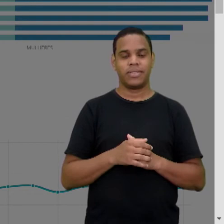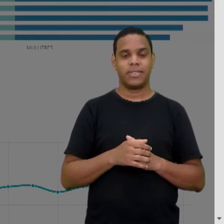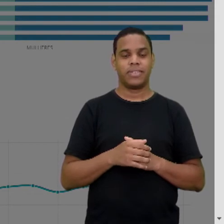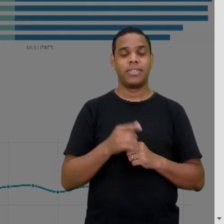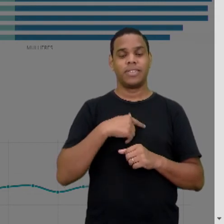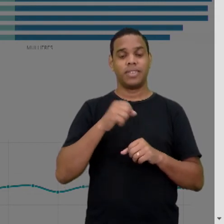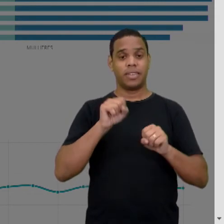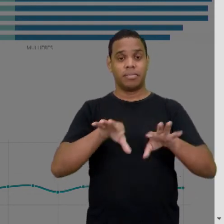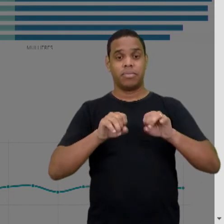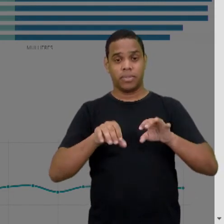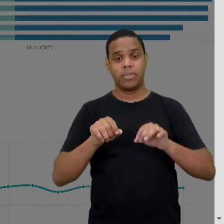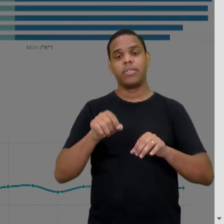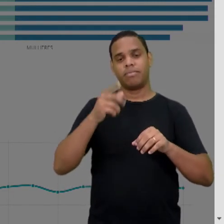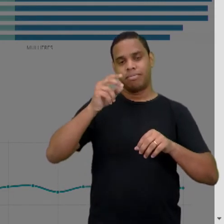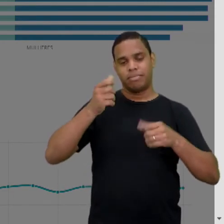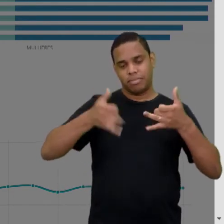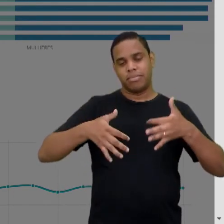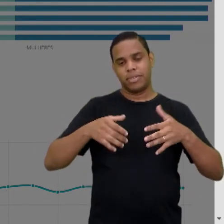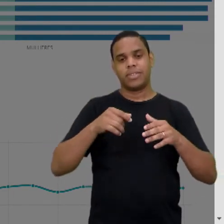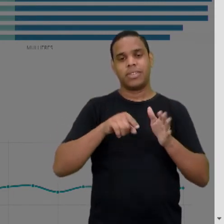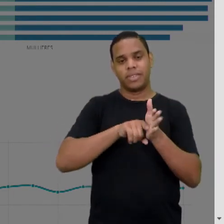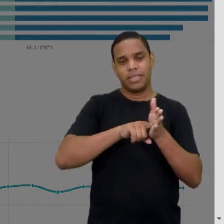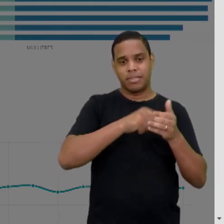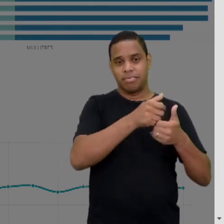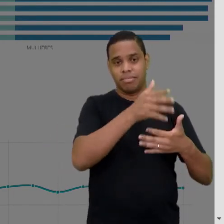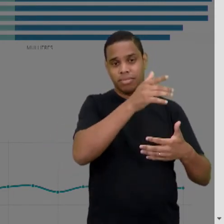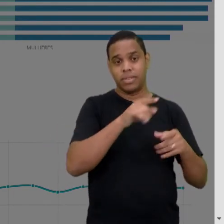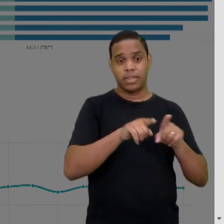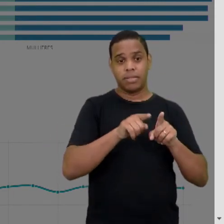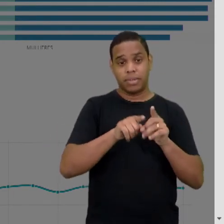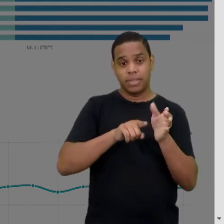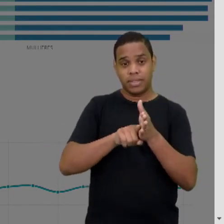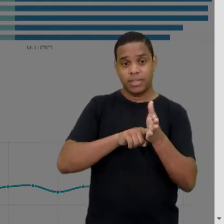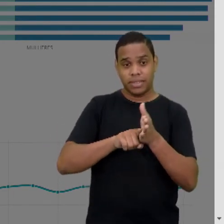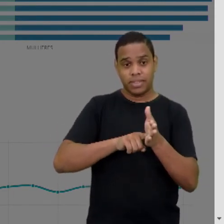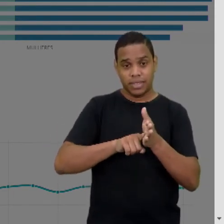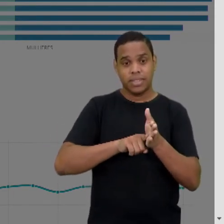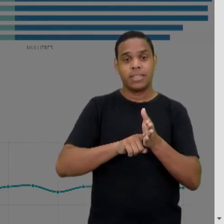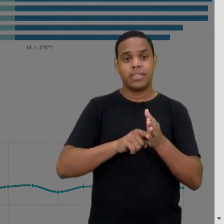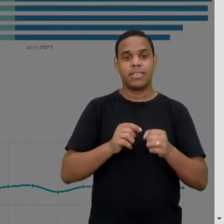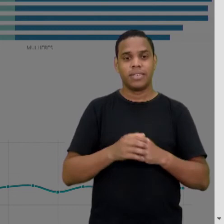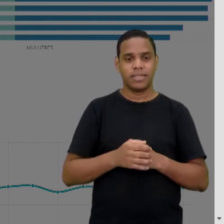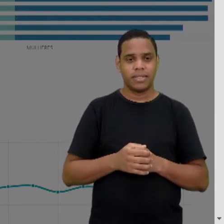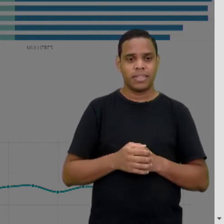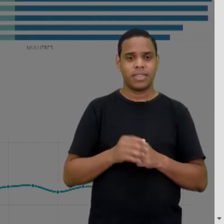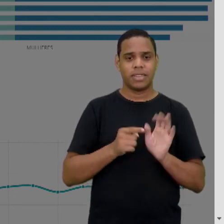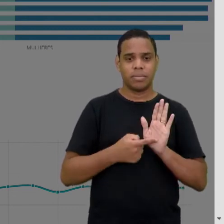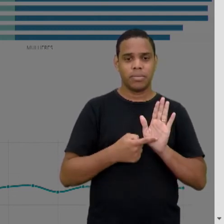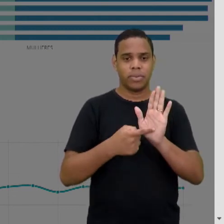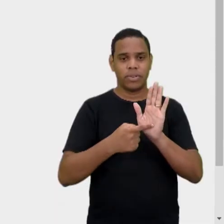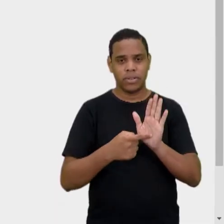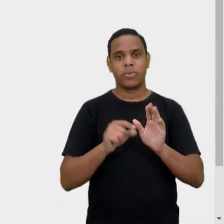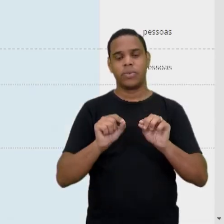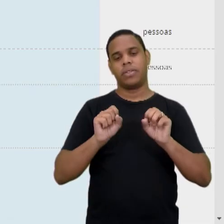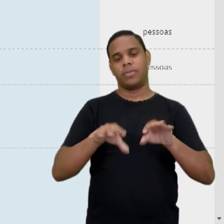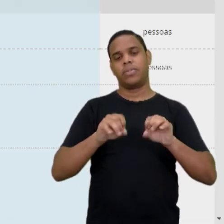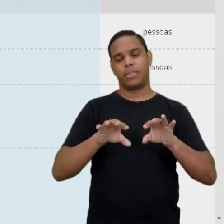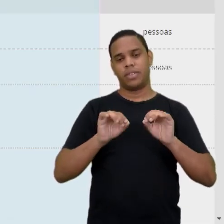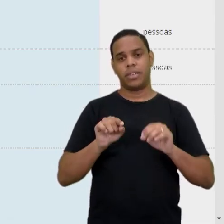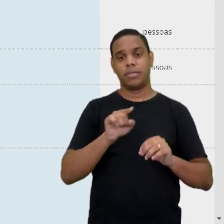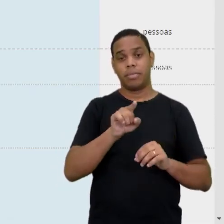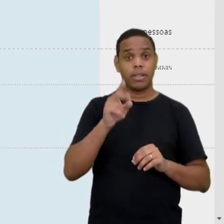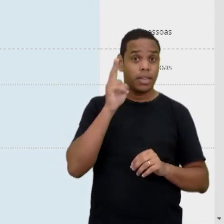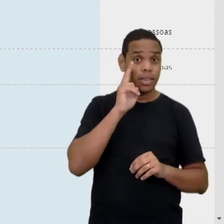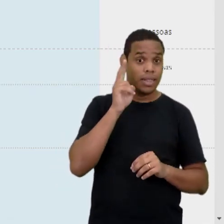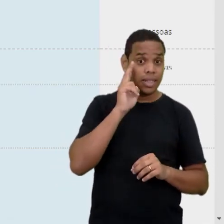do censo, né, que a gente vai lá para cima, a gente vai ver o censo, e o censo também tem a sua parte de amostras de educação. Só que tem que lembrar